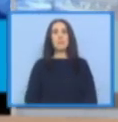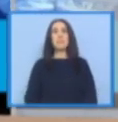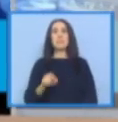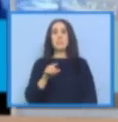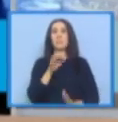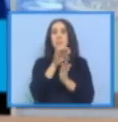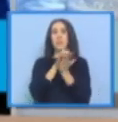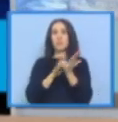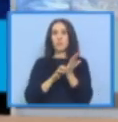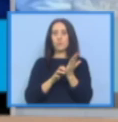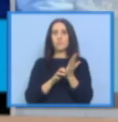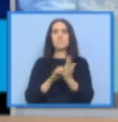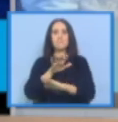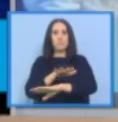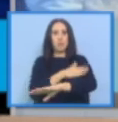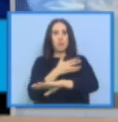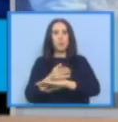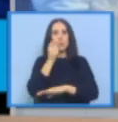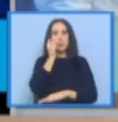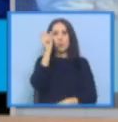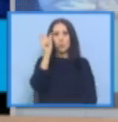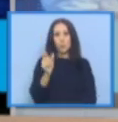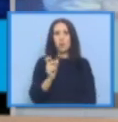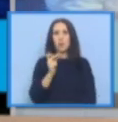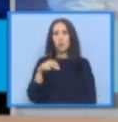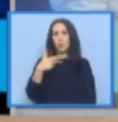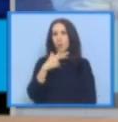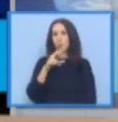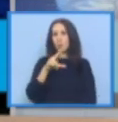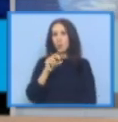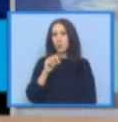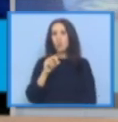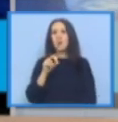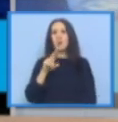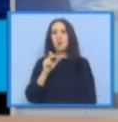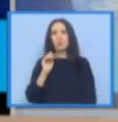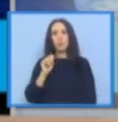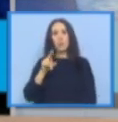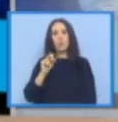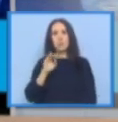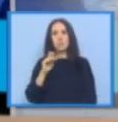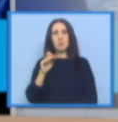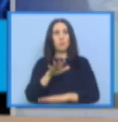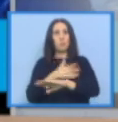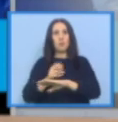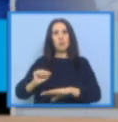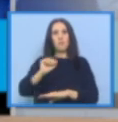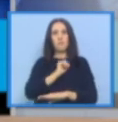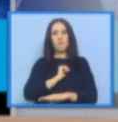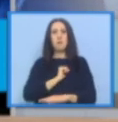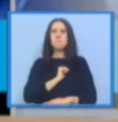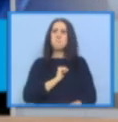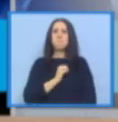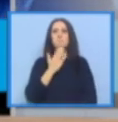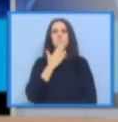texto poético do António Ramos Rosa, do nosso poeta, de alguma forma fala